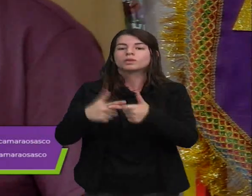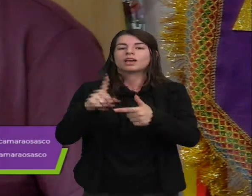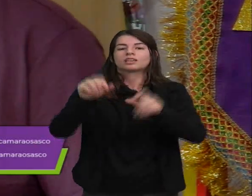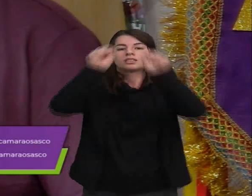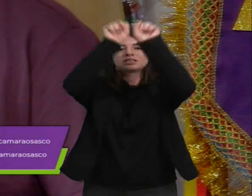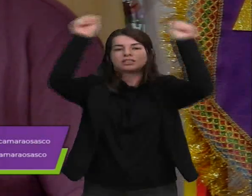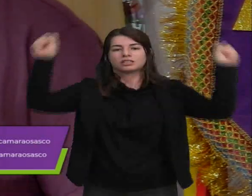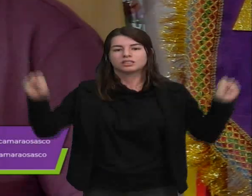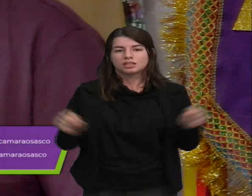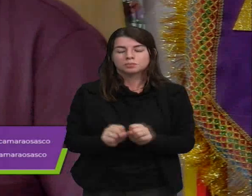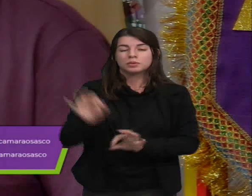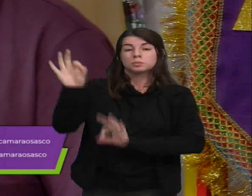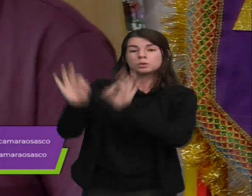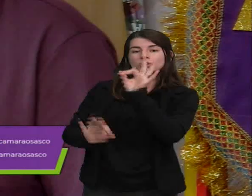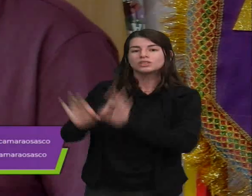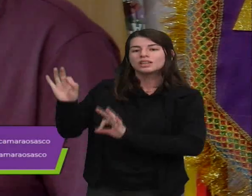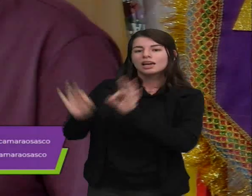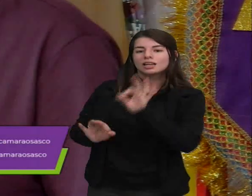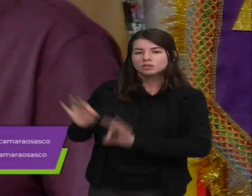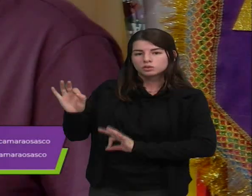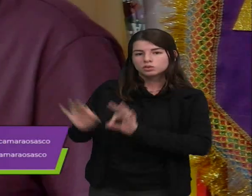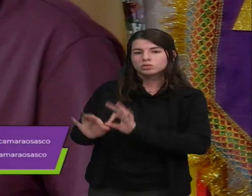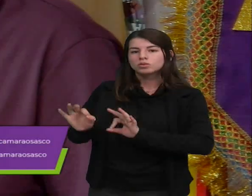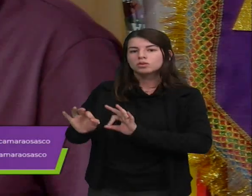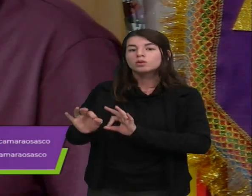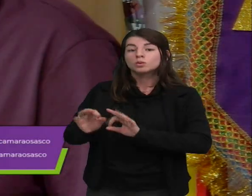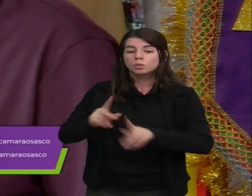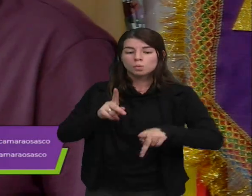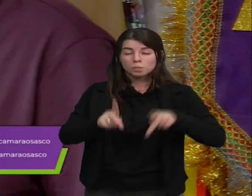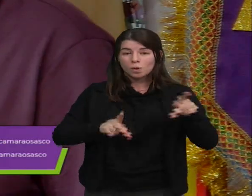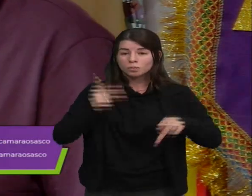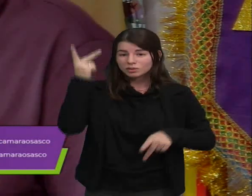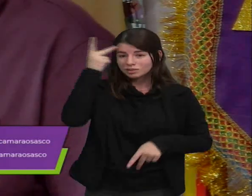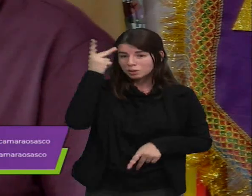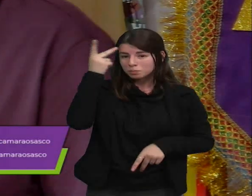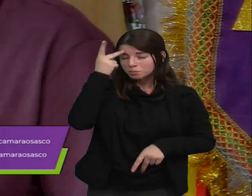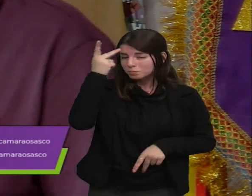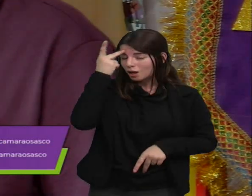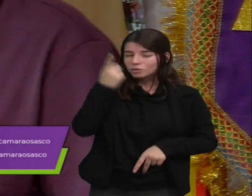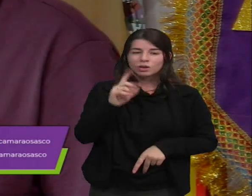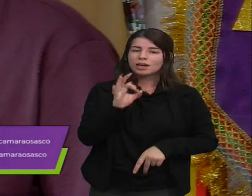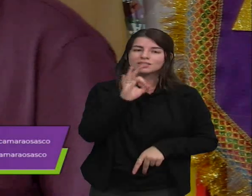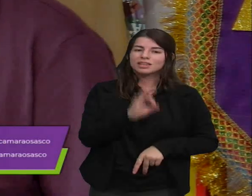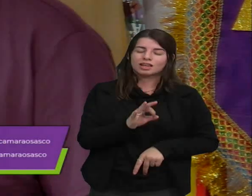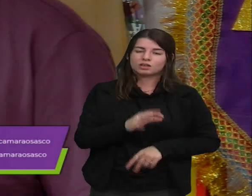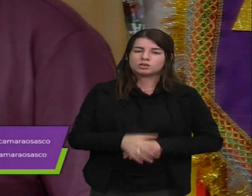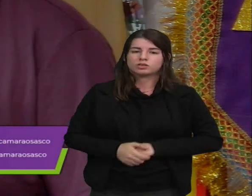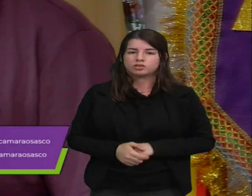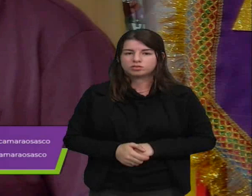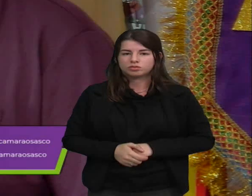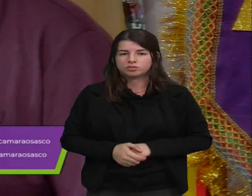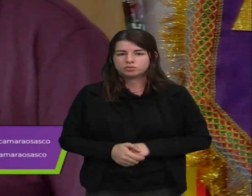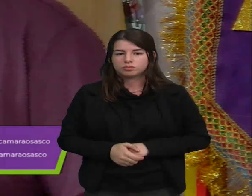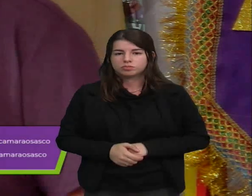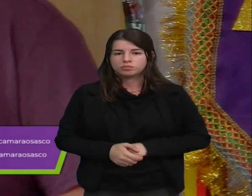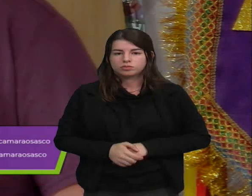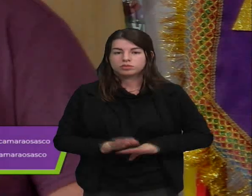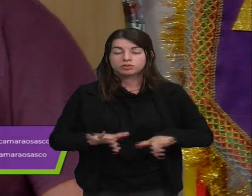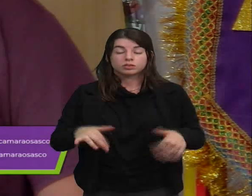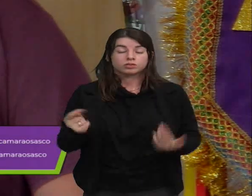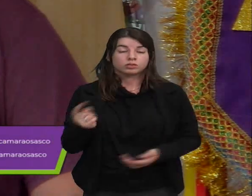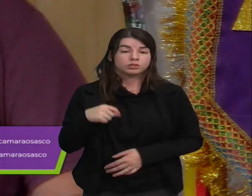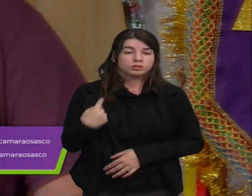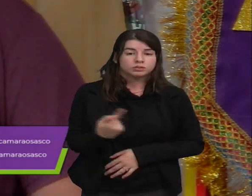um projeto que é contra o interesse do povo de São Paulo que foi trazido por esse forasteiro então a gente vai